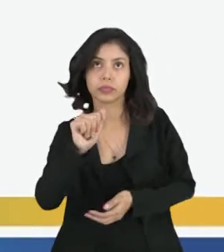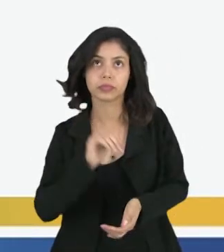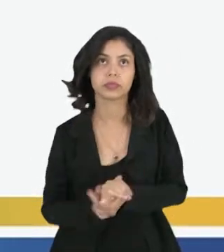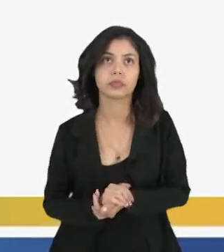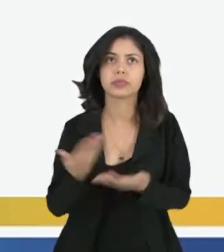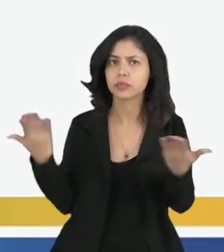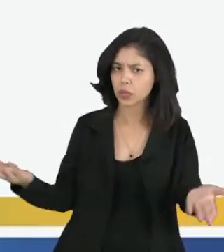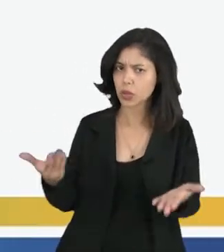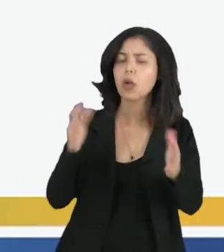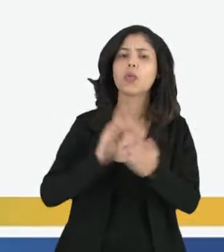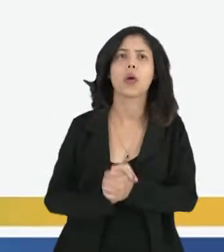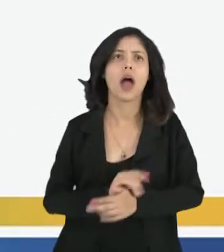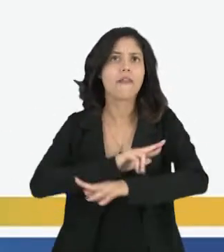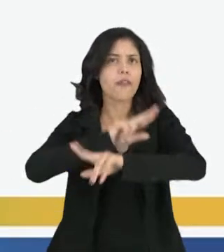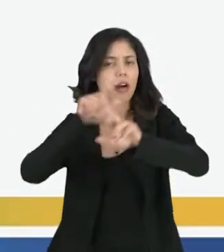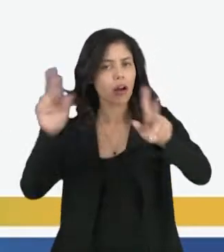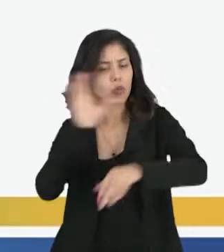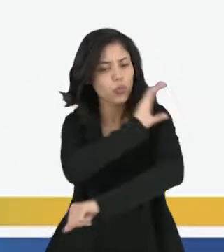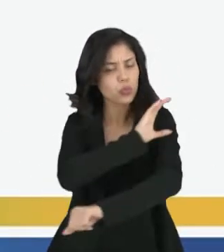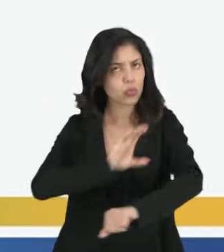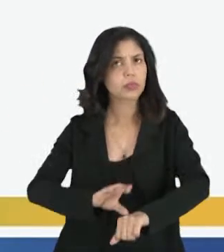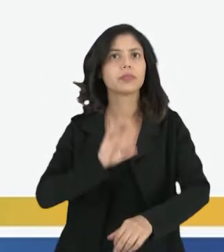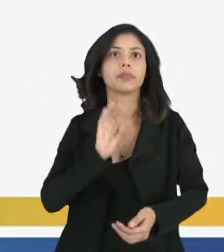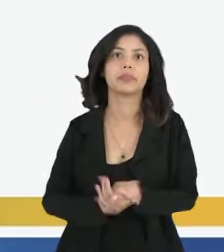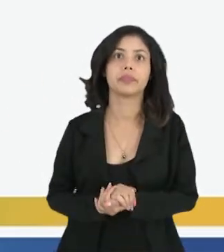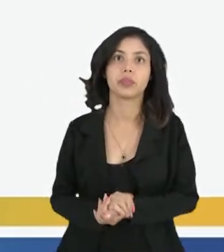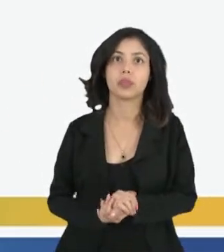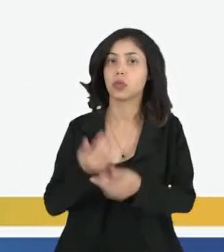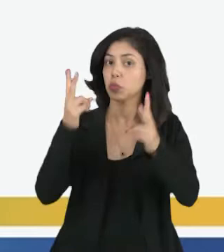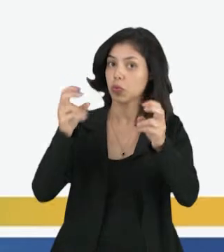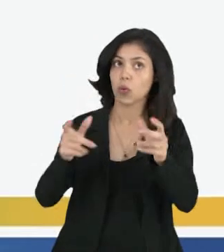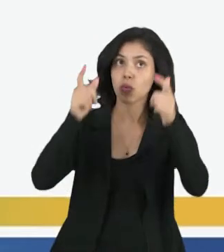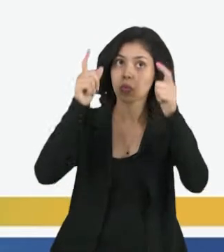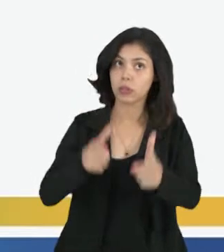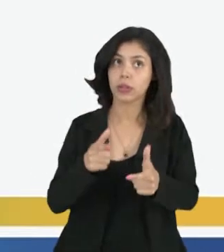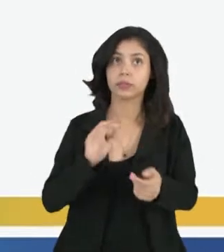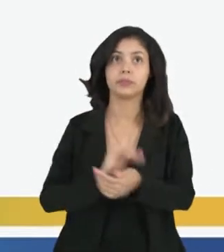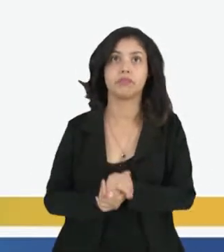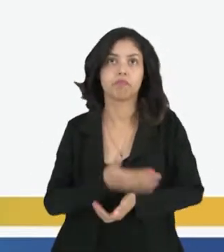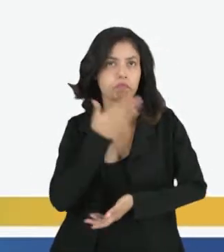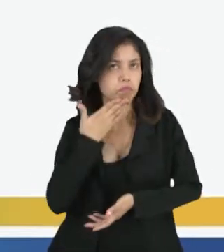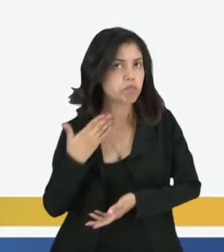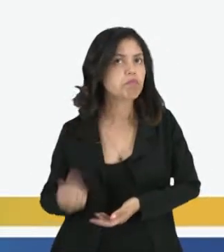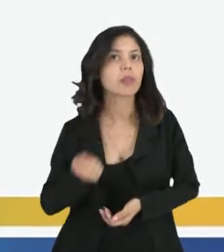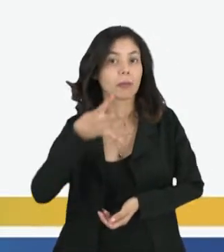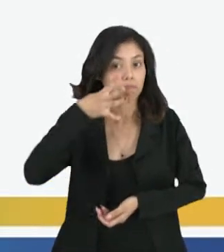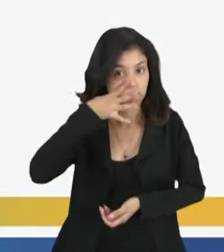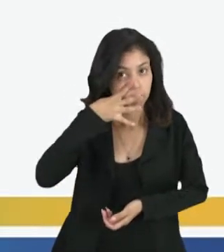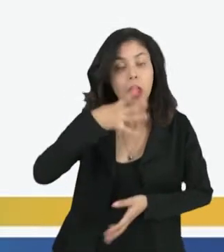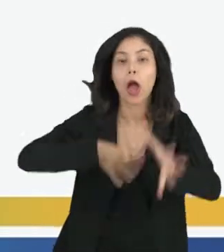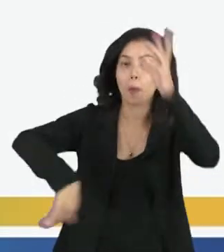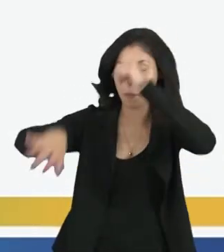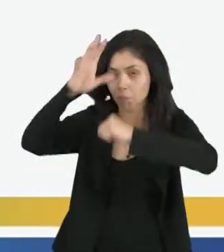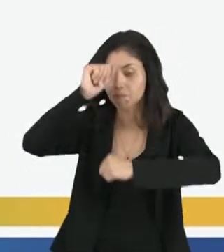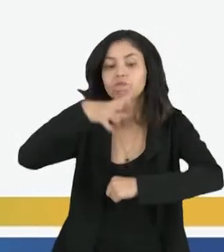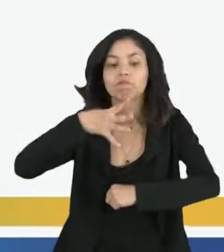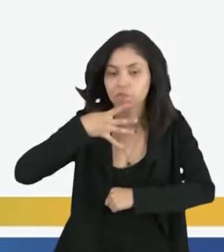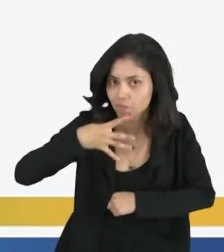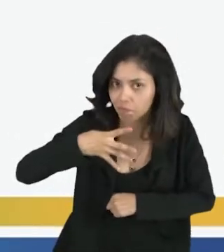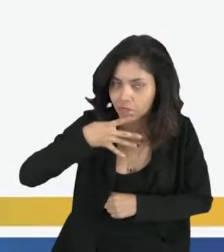turistas devido à diversidade cultural que o torna um lugar tão interessante para